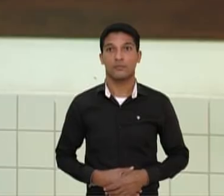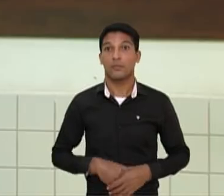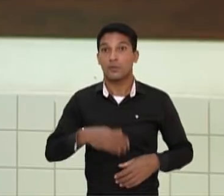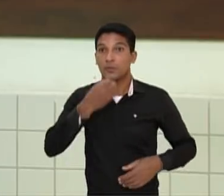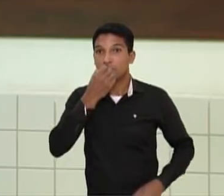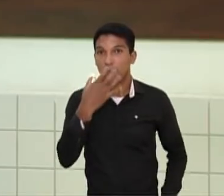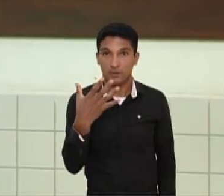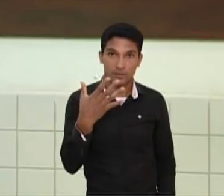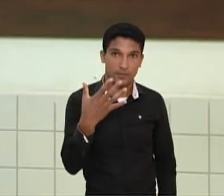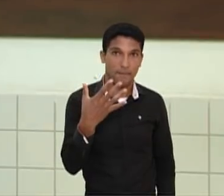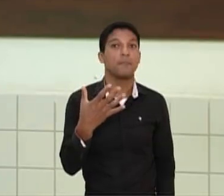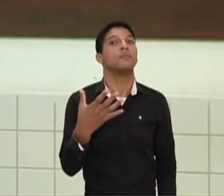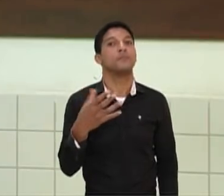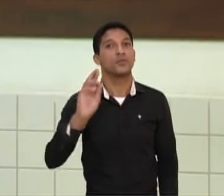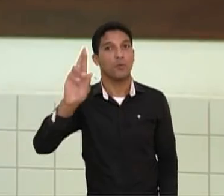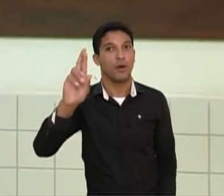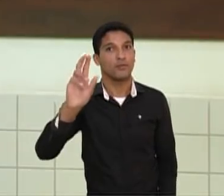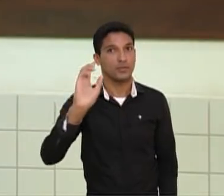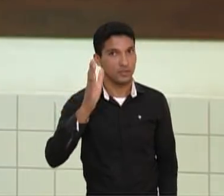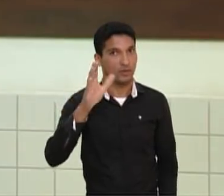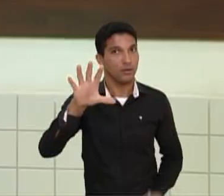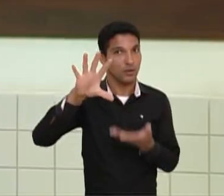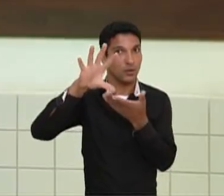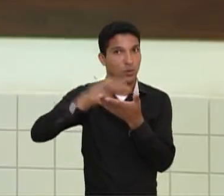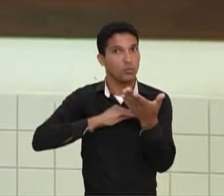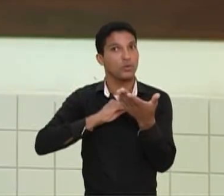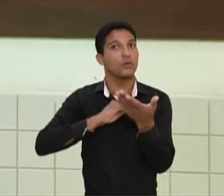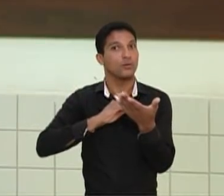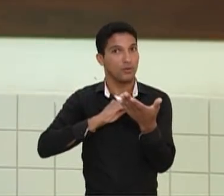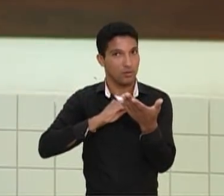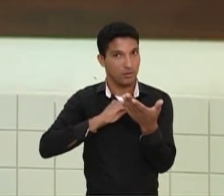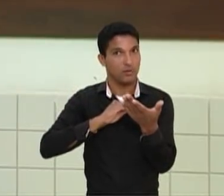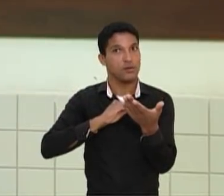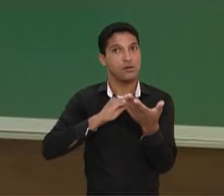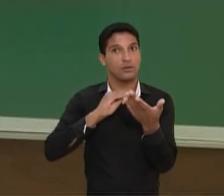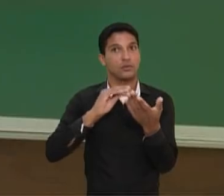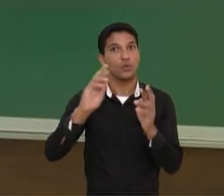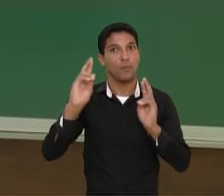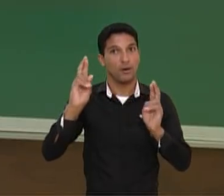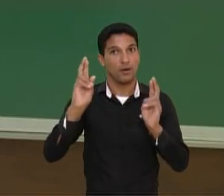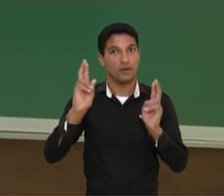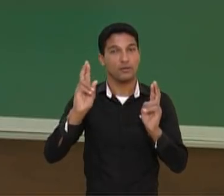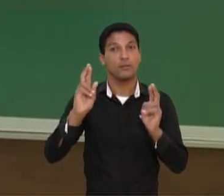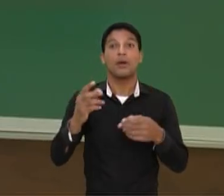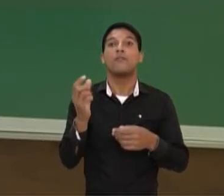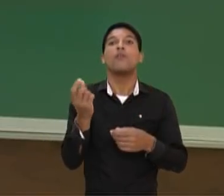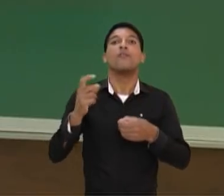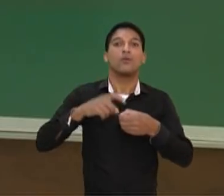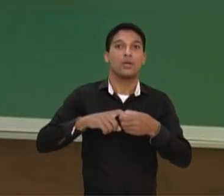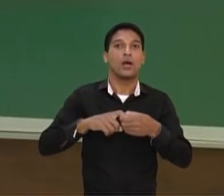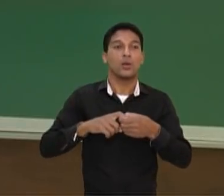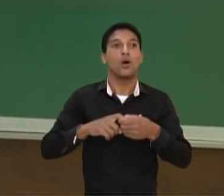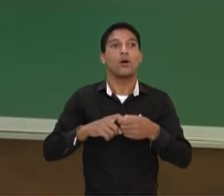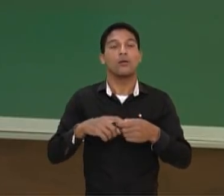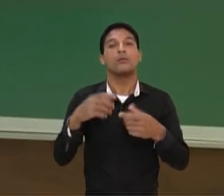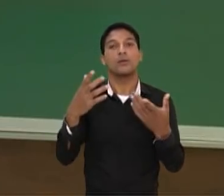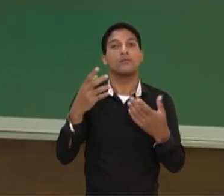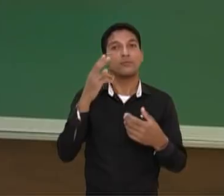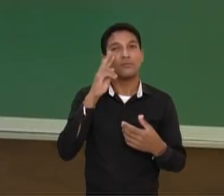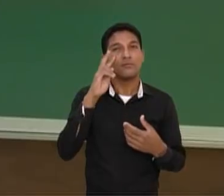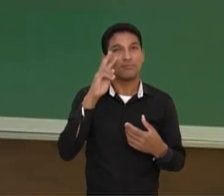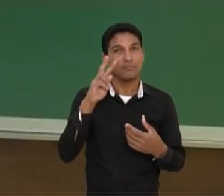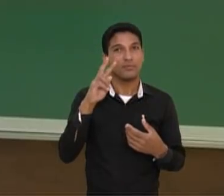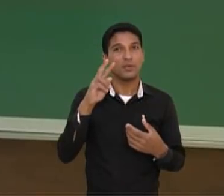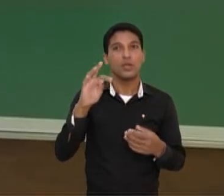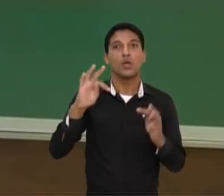Muito bem, então espero que você tenha copiado aí. Eu vou voltar aqui no começo, tá, para a gente conversar um pouco sobre esse exercício. Todo o país passou pela